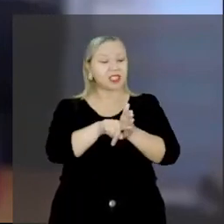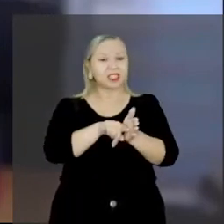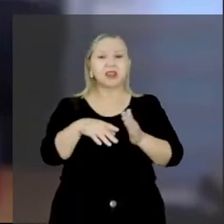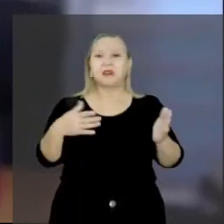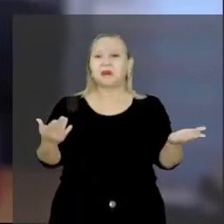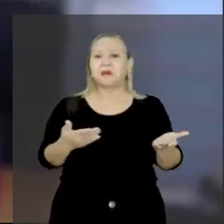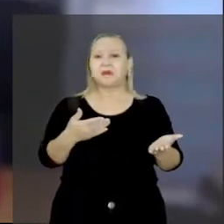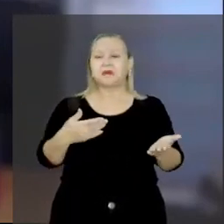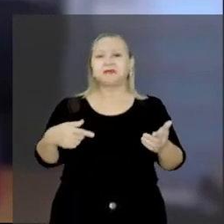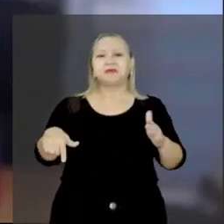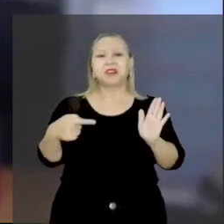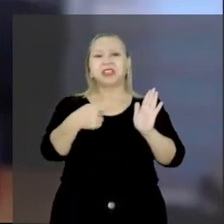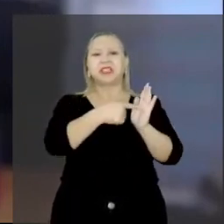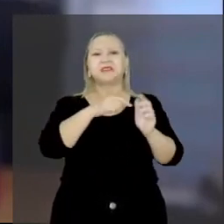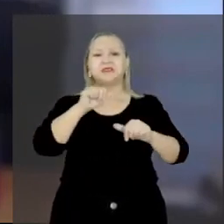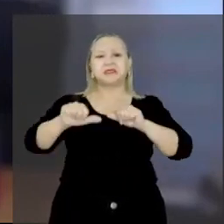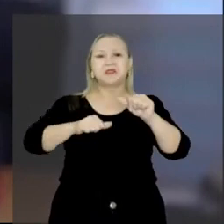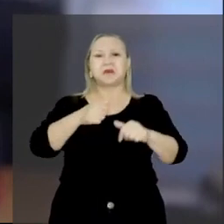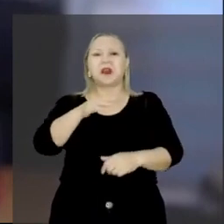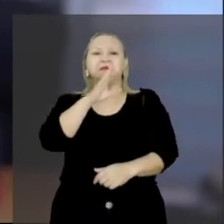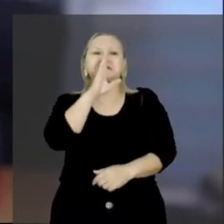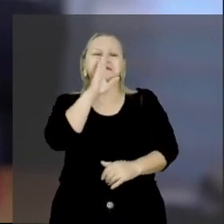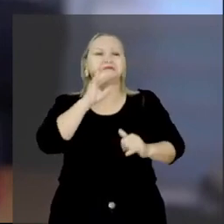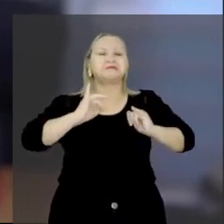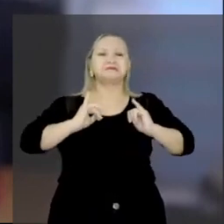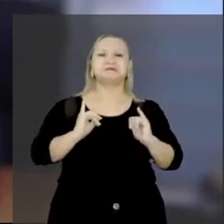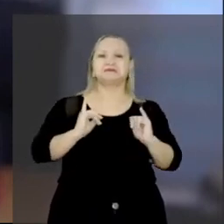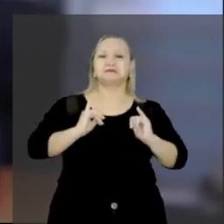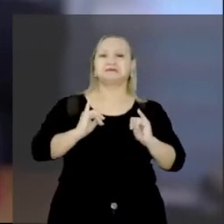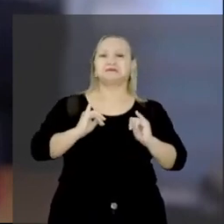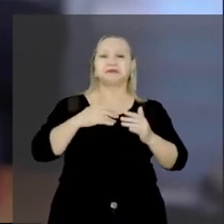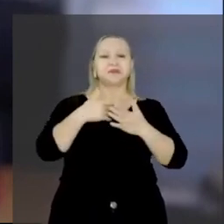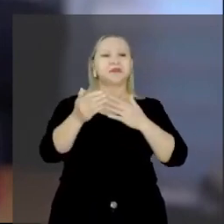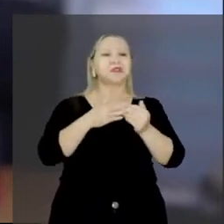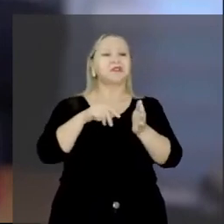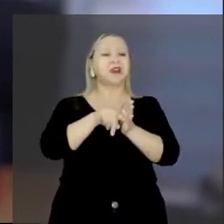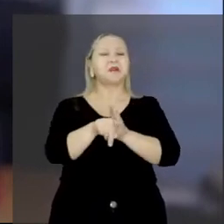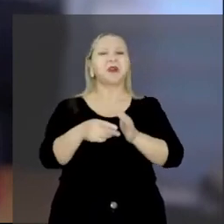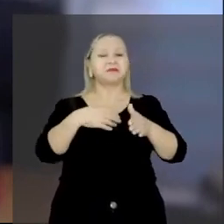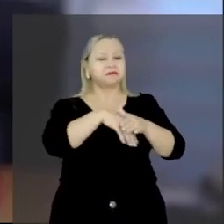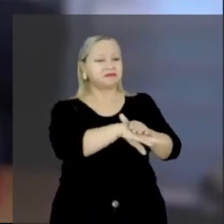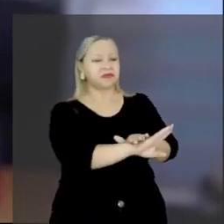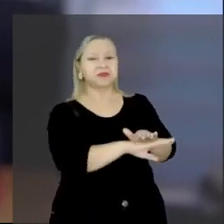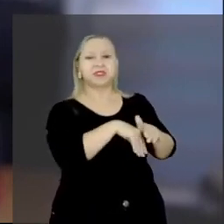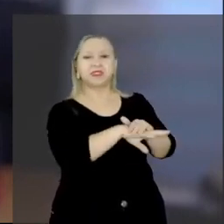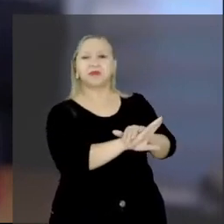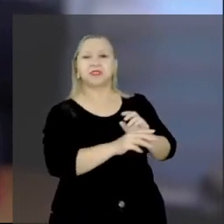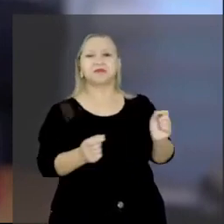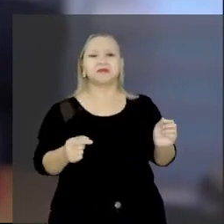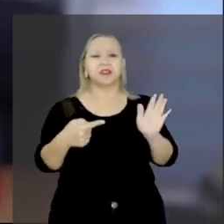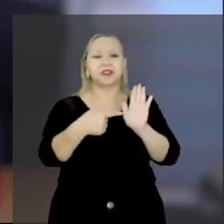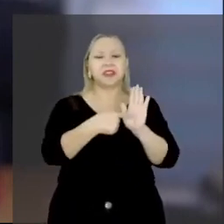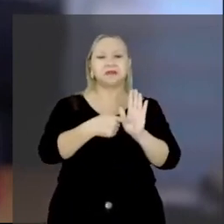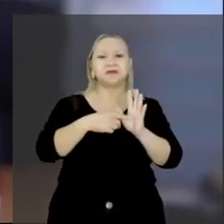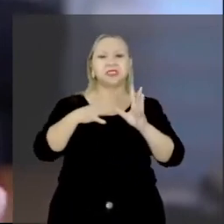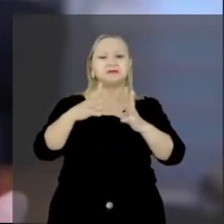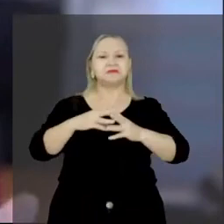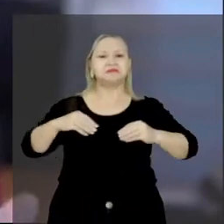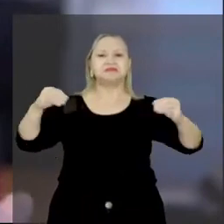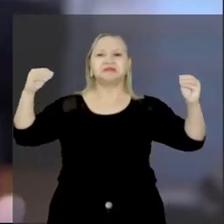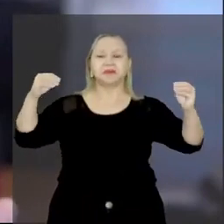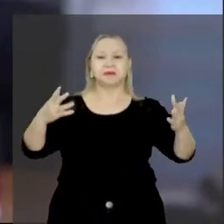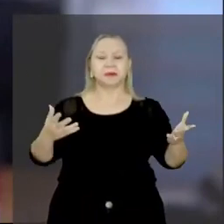E ainda o presidente Bolsonaro, por decreto, ele coloca em sigilo o Pazuello por 100 anos. Ou seja,